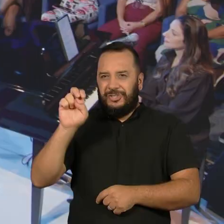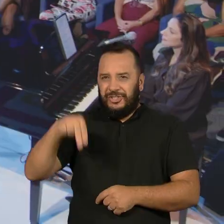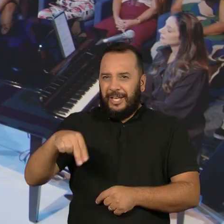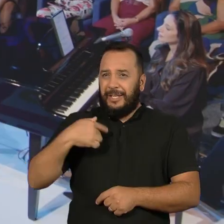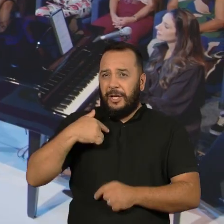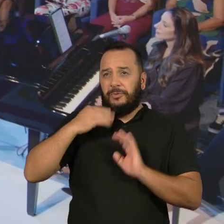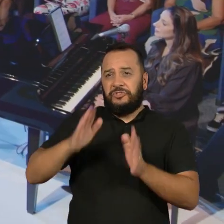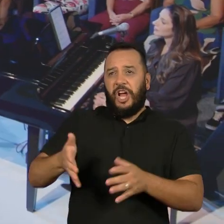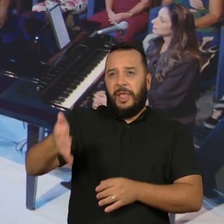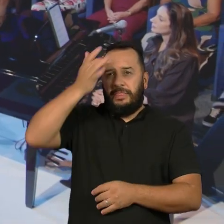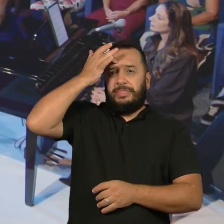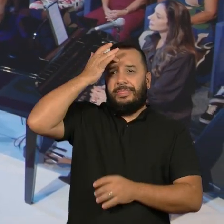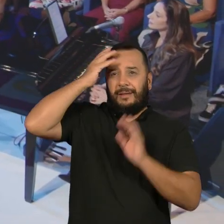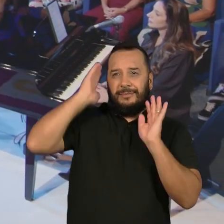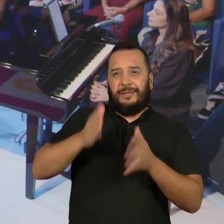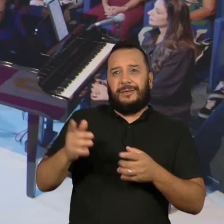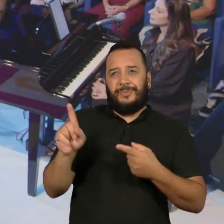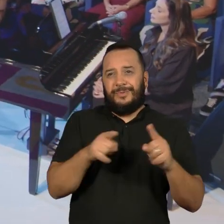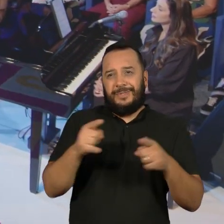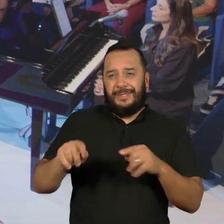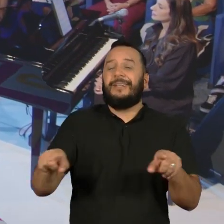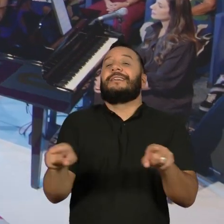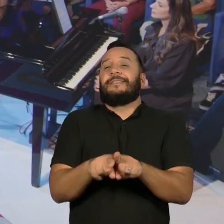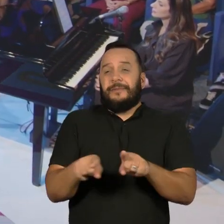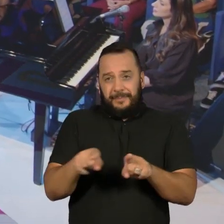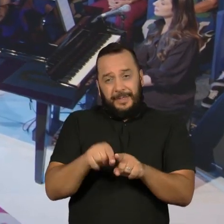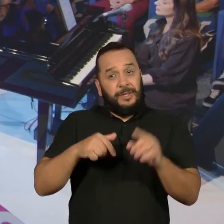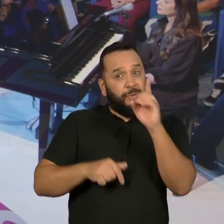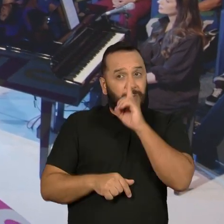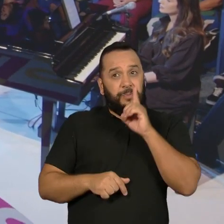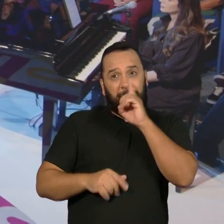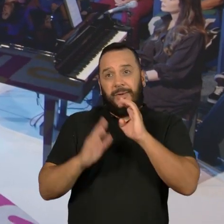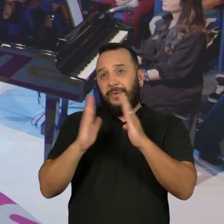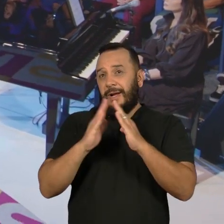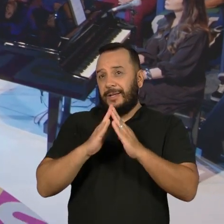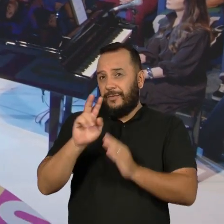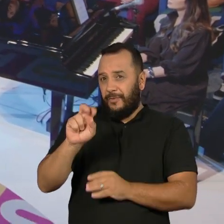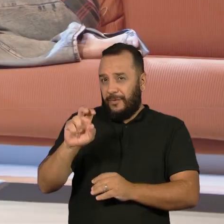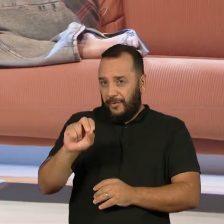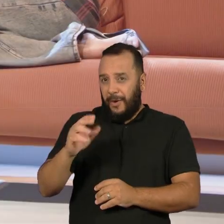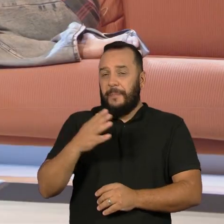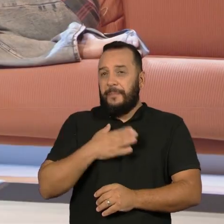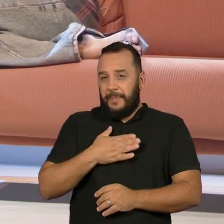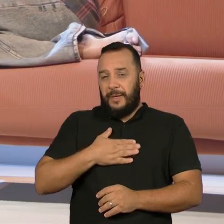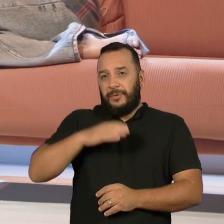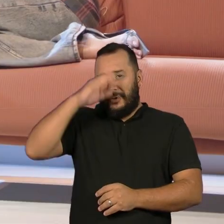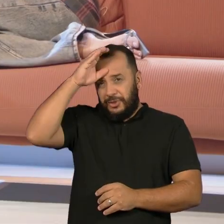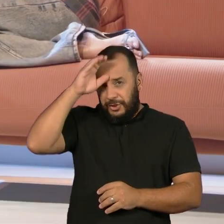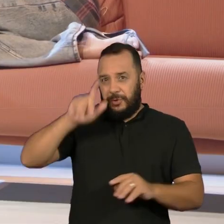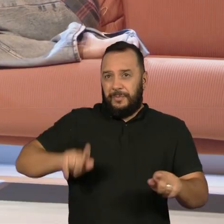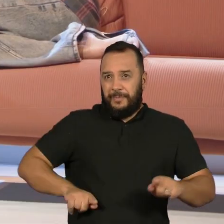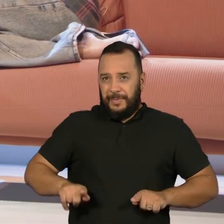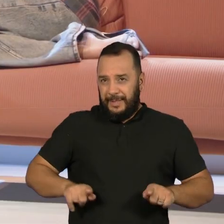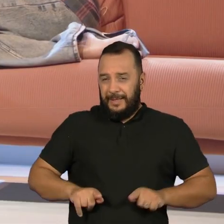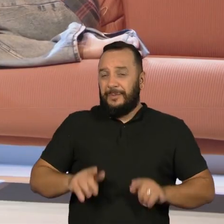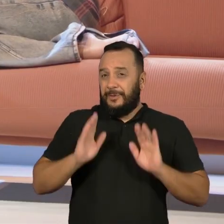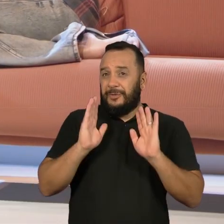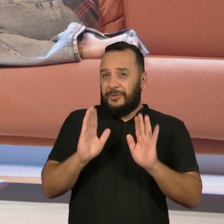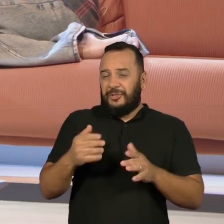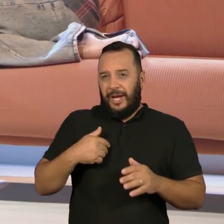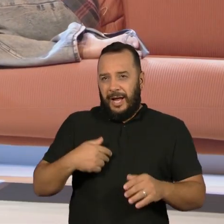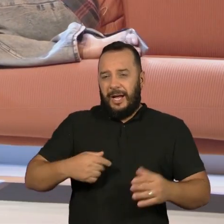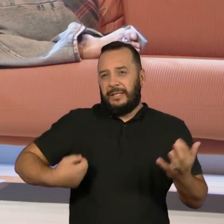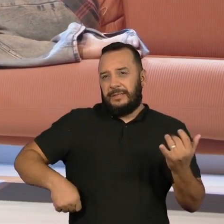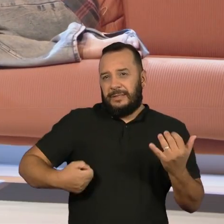nos domingos, tinha o domingo na casa da minha avó. Então, os meus tios, primos, todo mundo tocando violão, cantando samba. Então uma família toda musical,